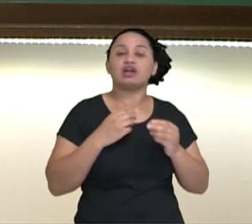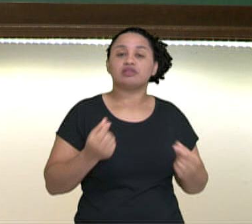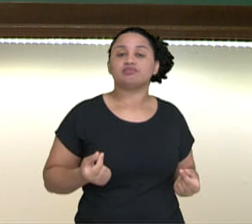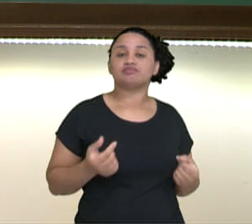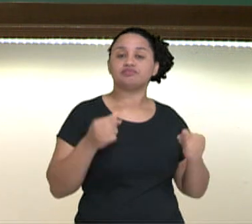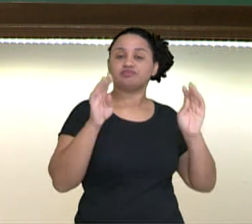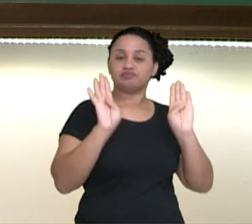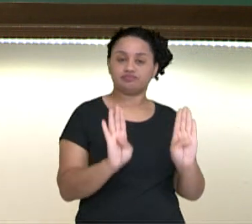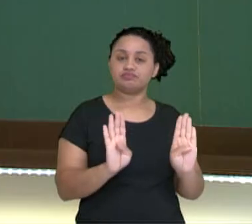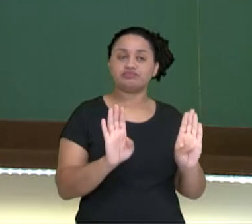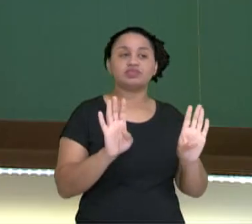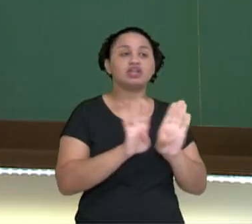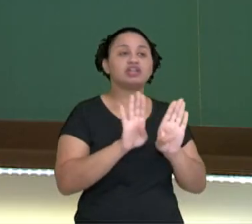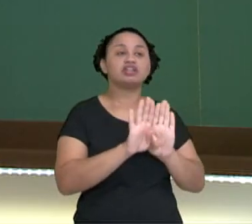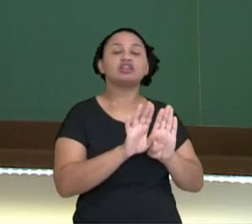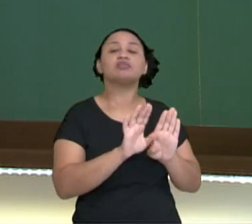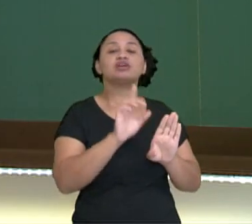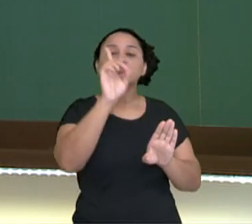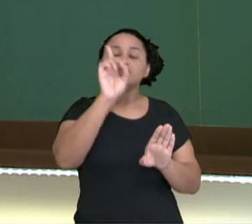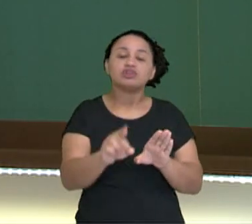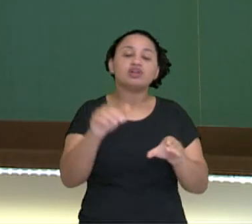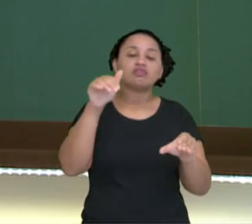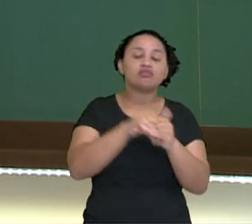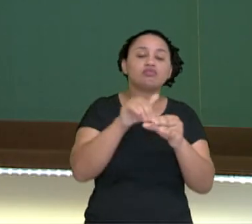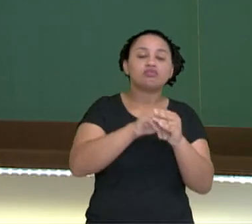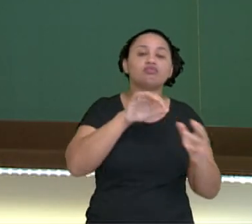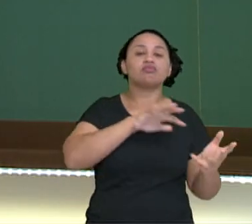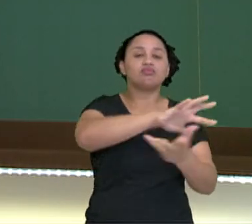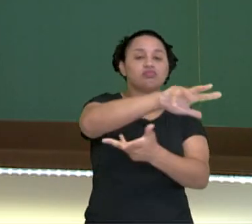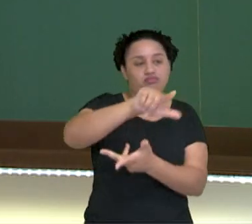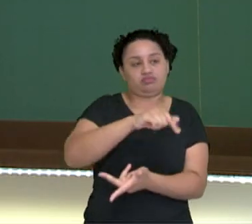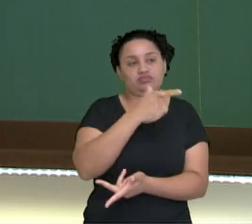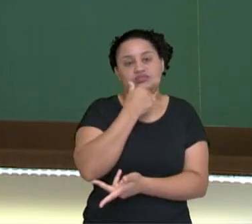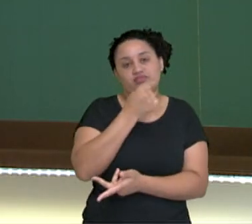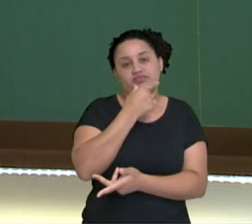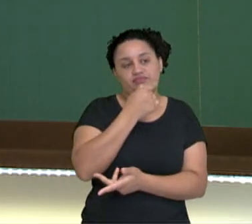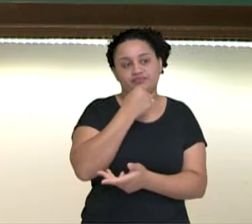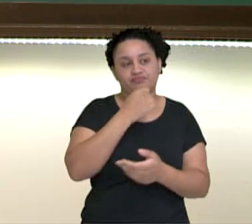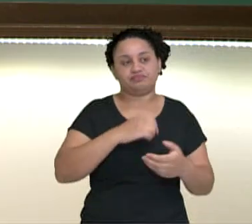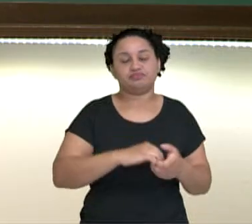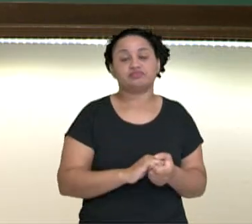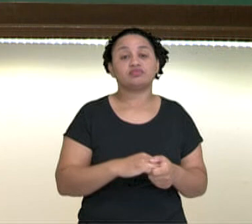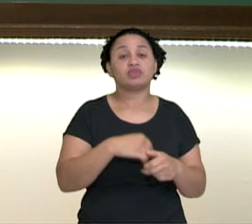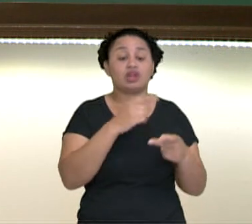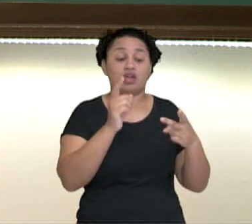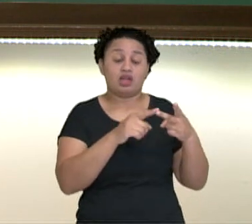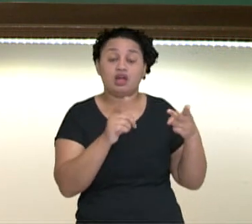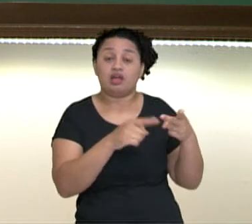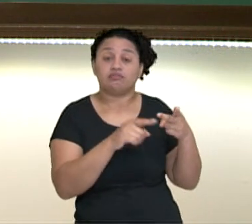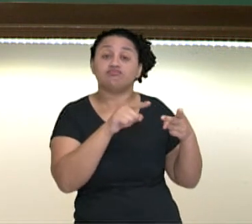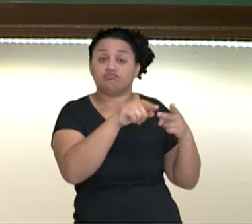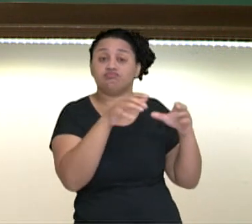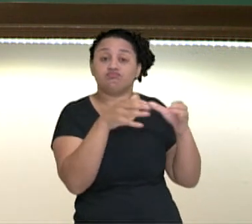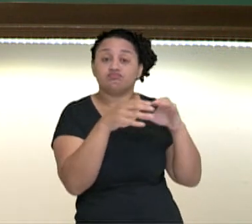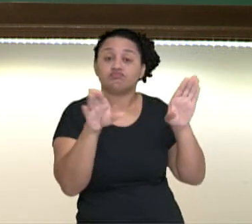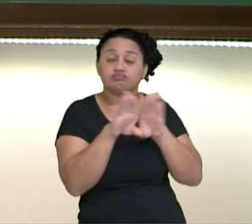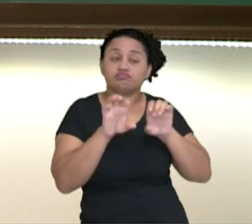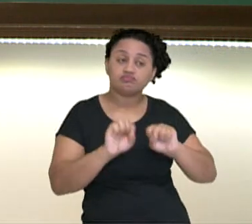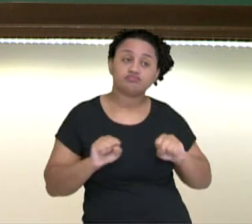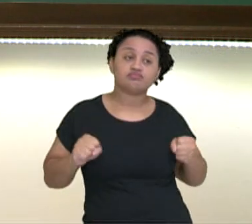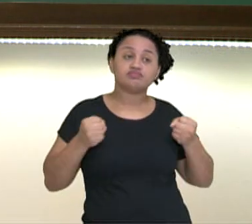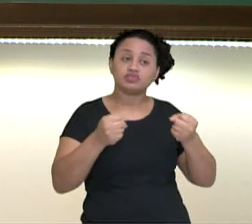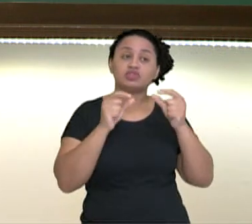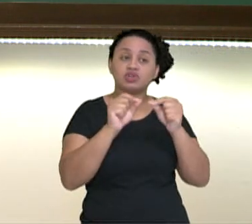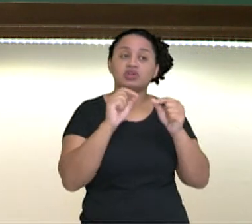voto universal masculino. Além disso, os niveladores, eles defendiam o fim, né,